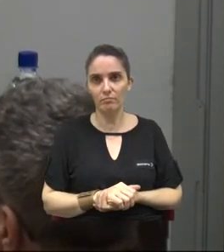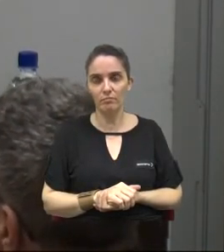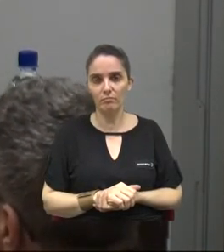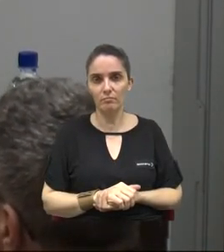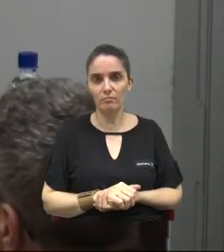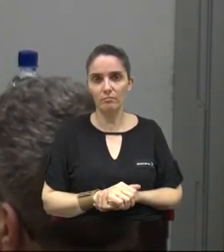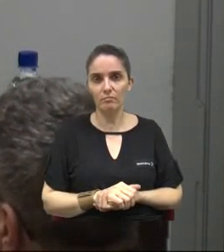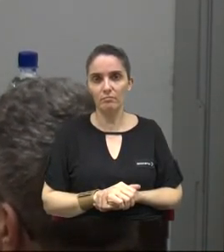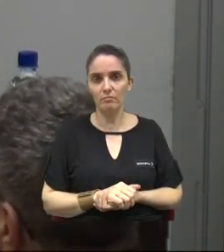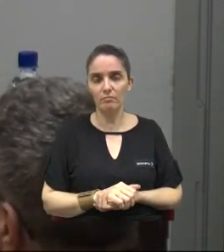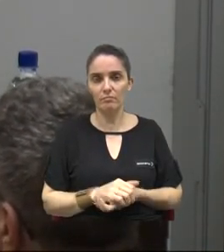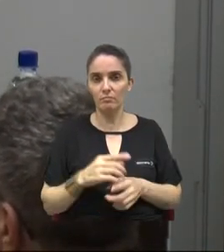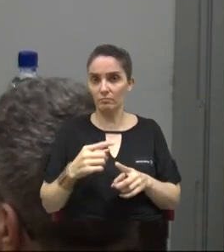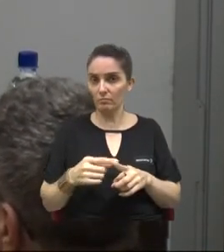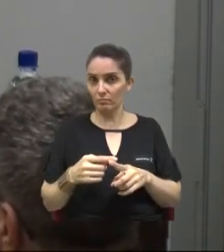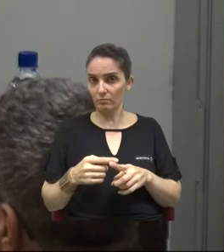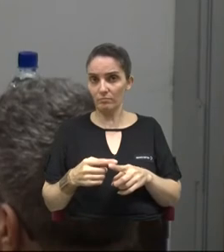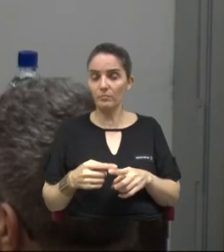Agora